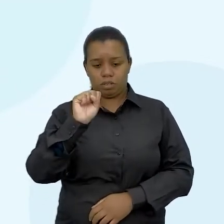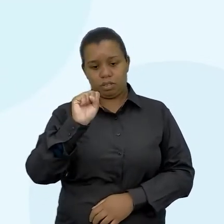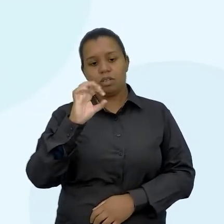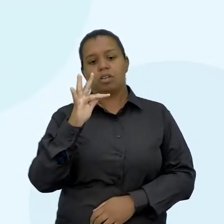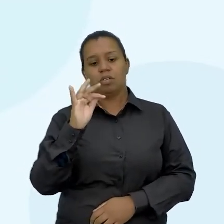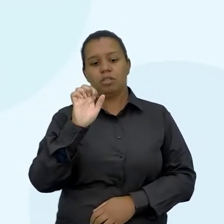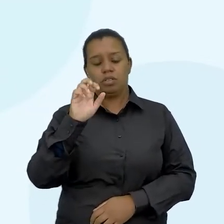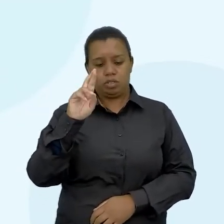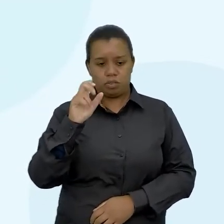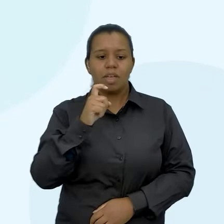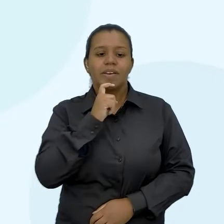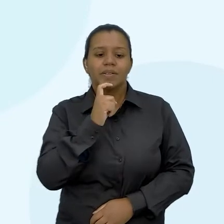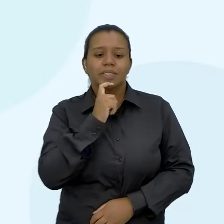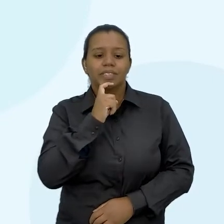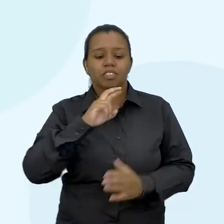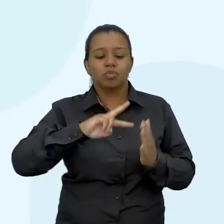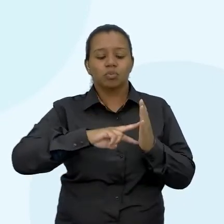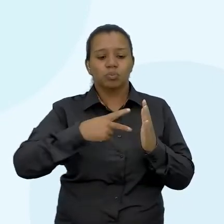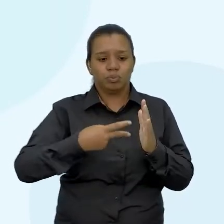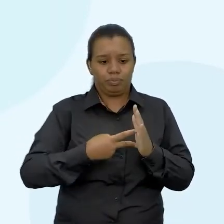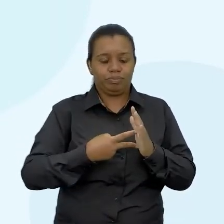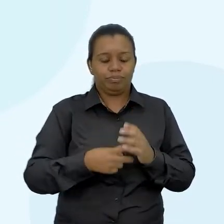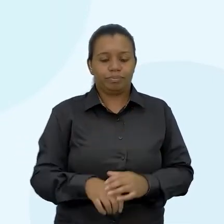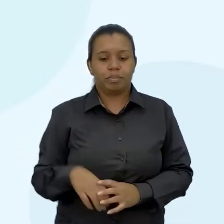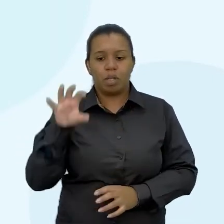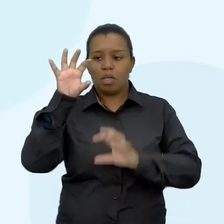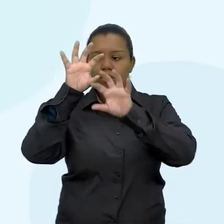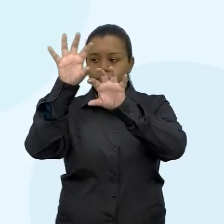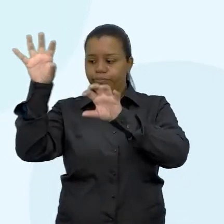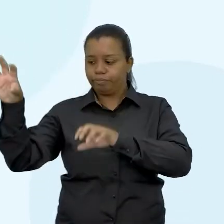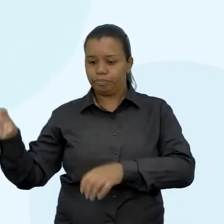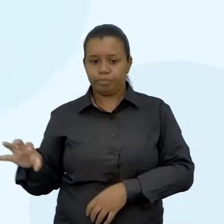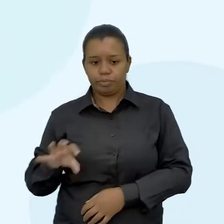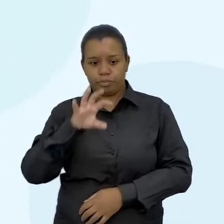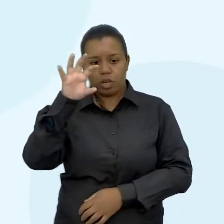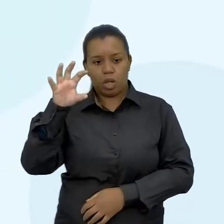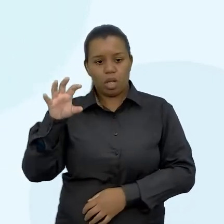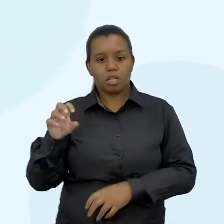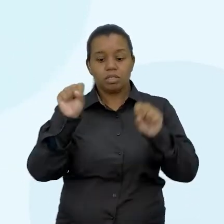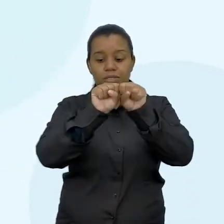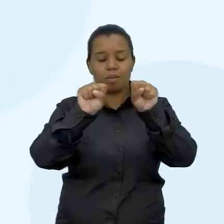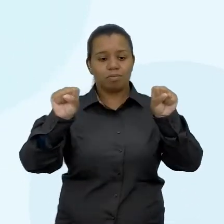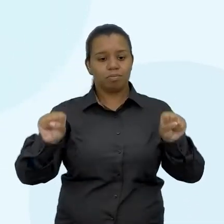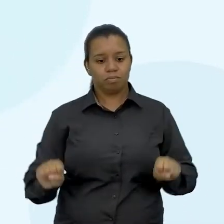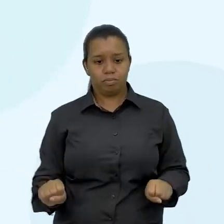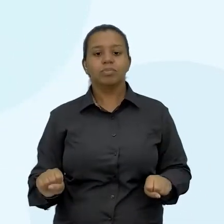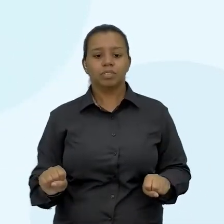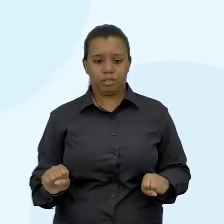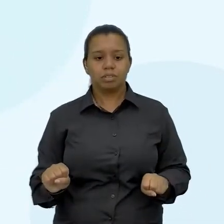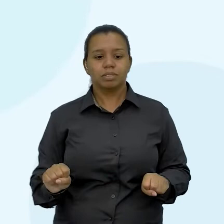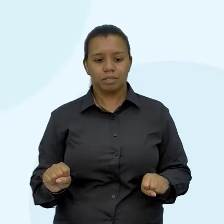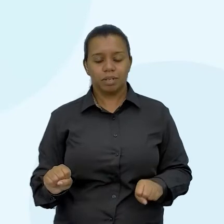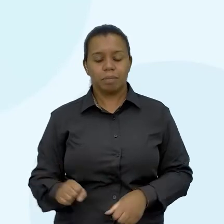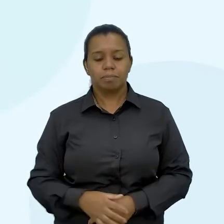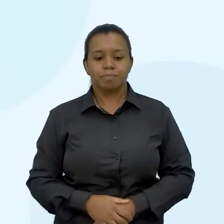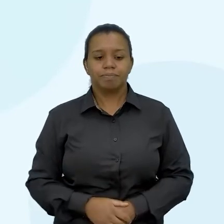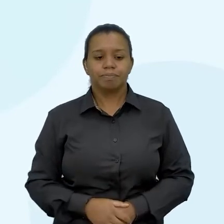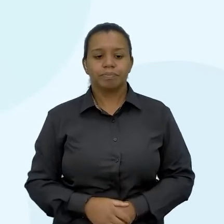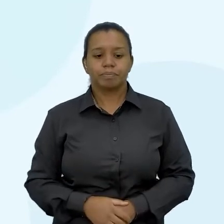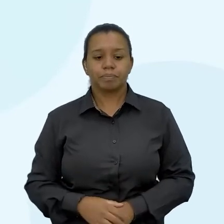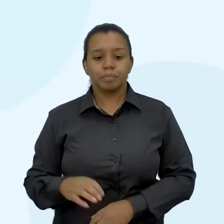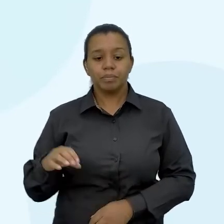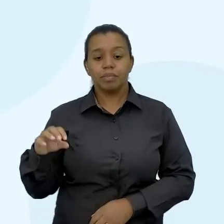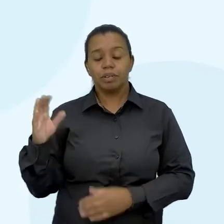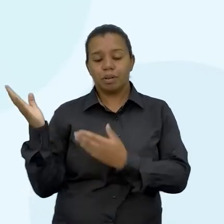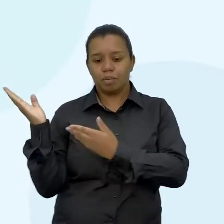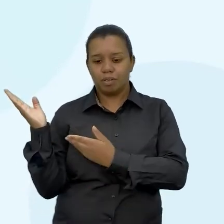contexto desses 4 elementos, né, aí nós temos um sistema, né? Aí pode apertar aí de novo, Fran, vai aparecer um círculo